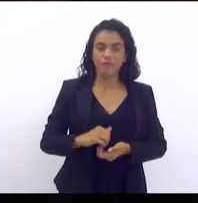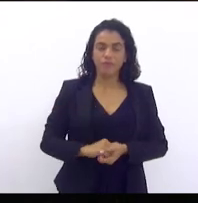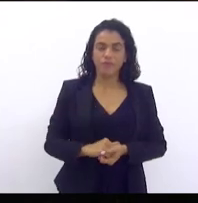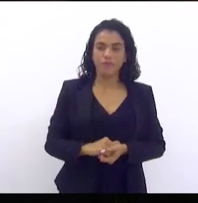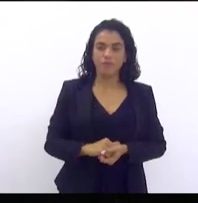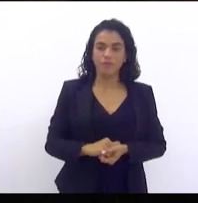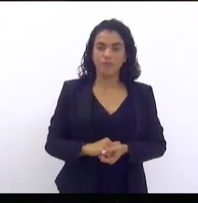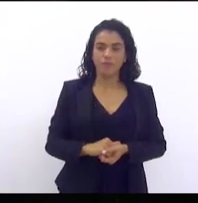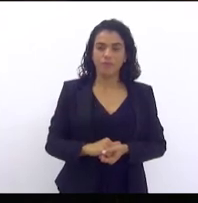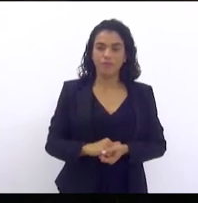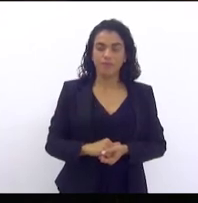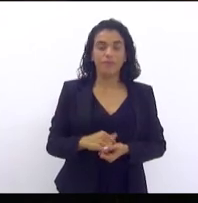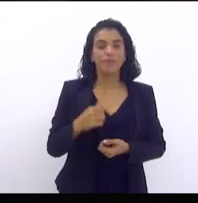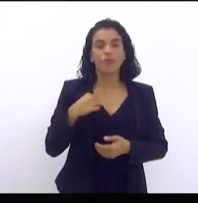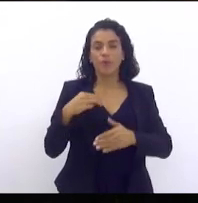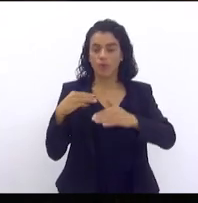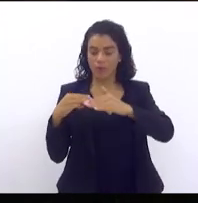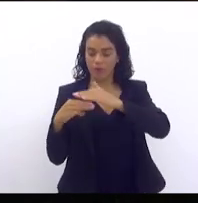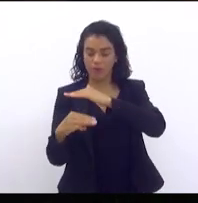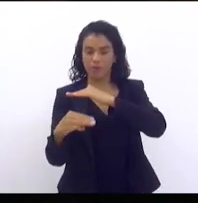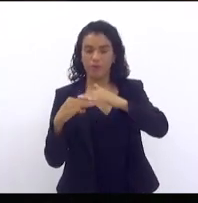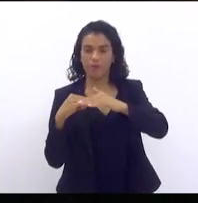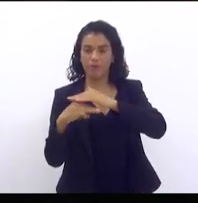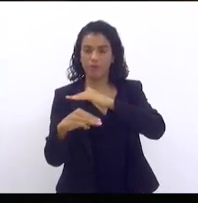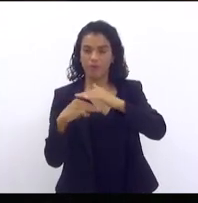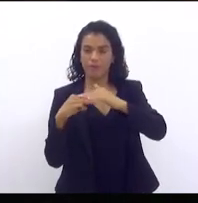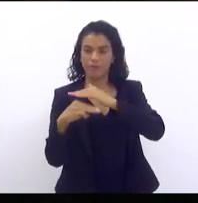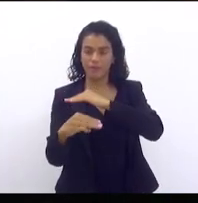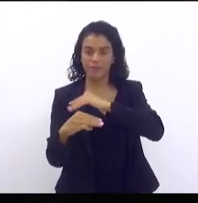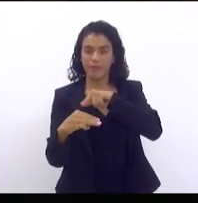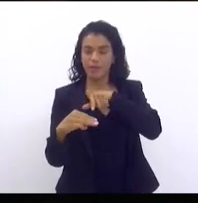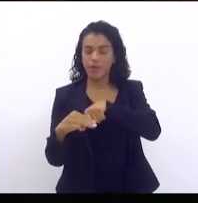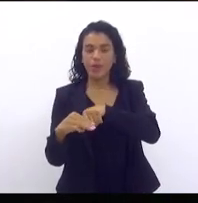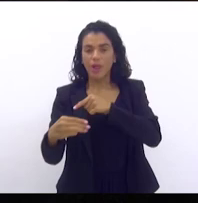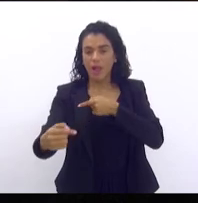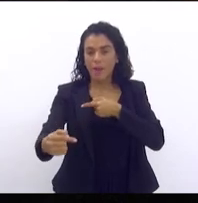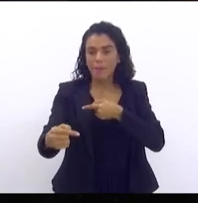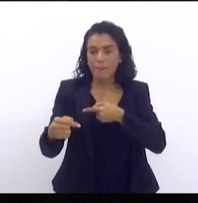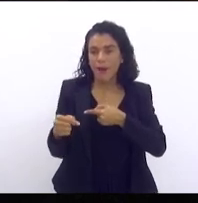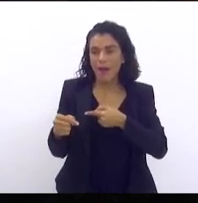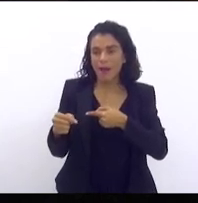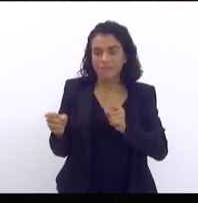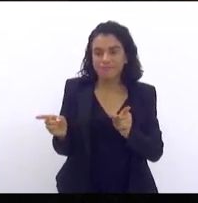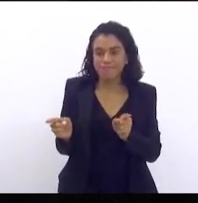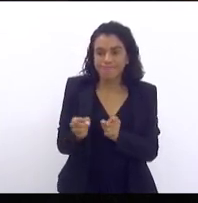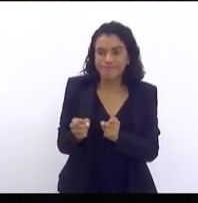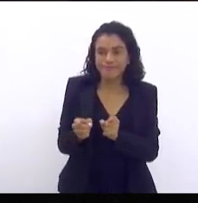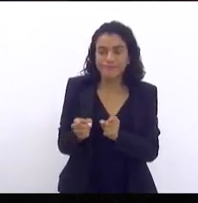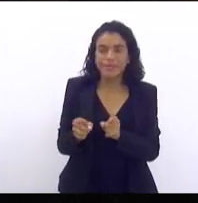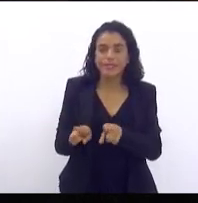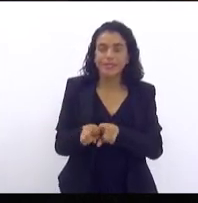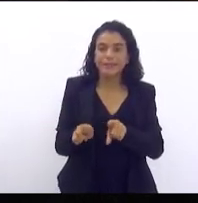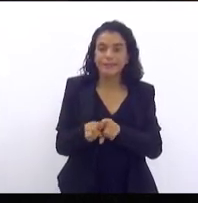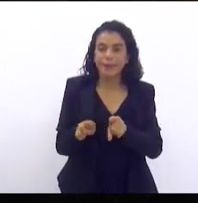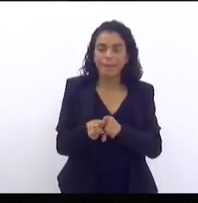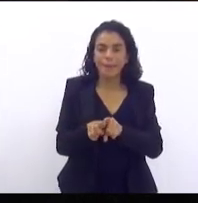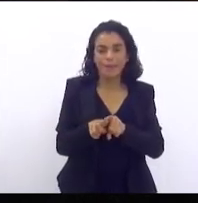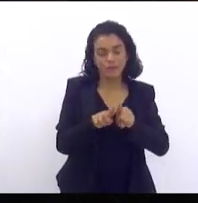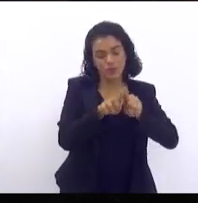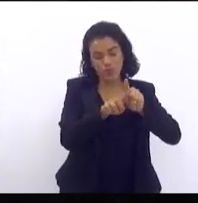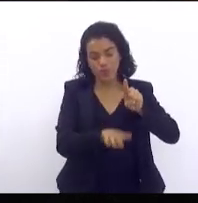A linha nossa de metrô, ela é relativamente curta, e ela forma como fosse um U.